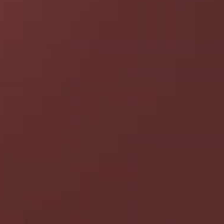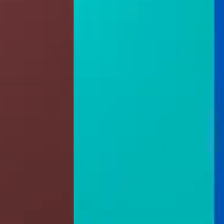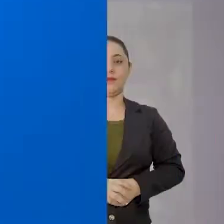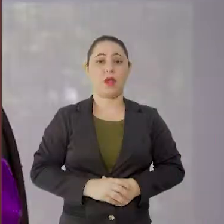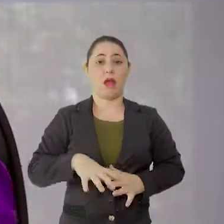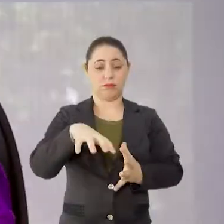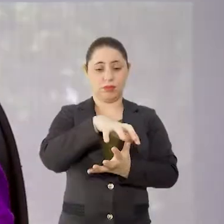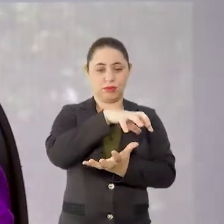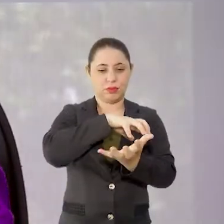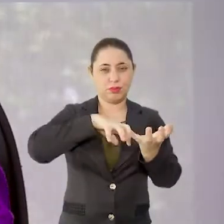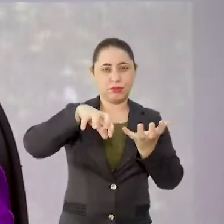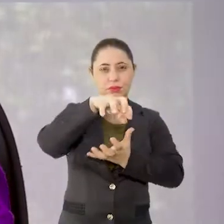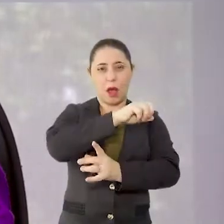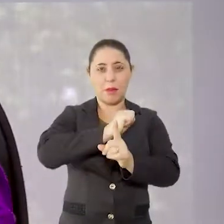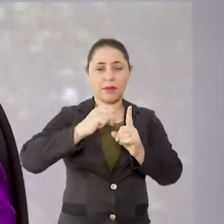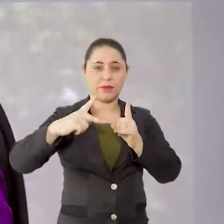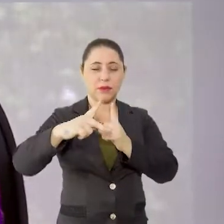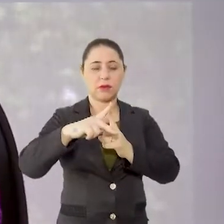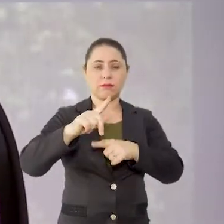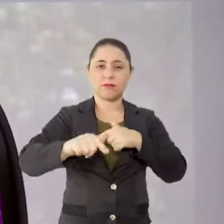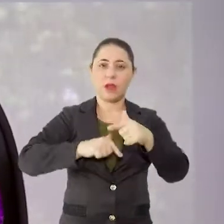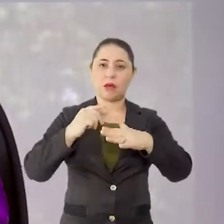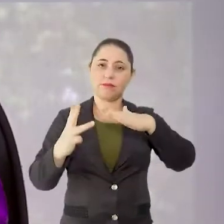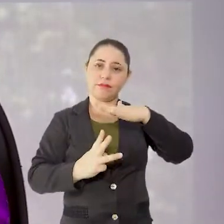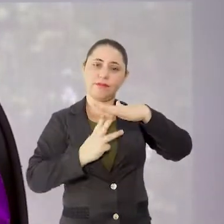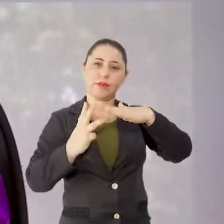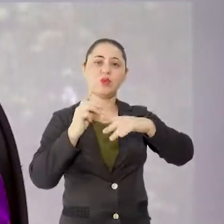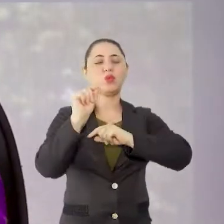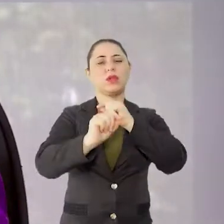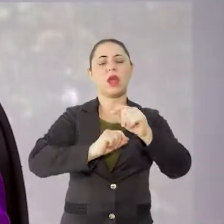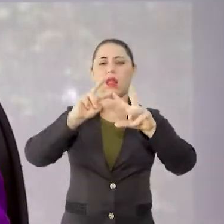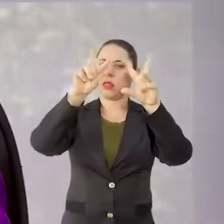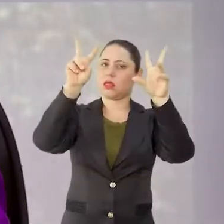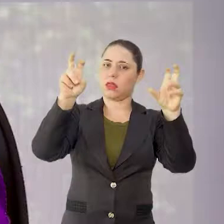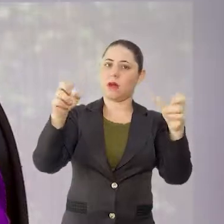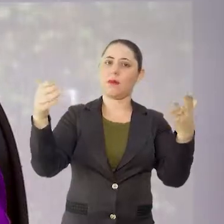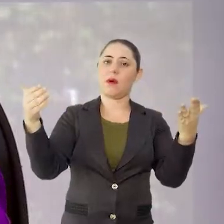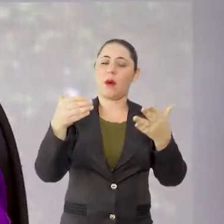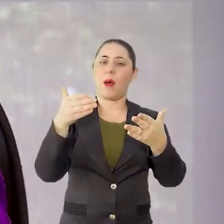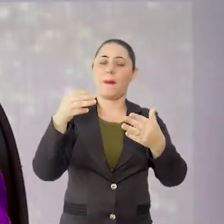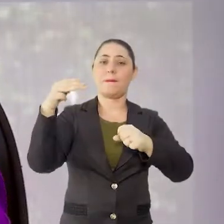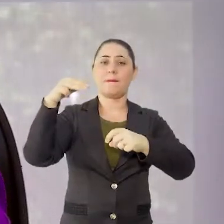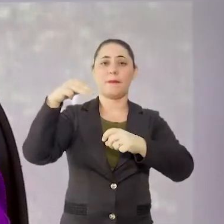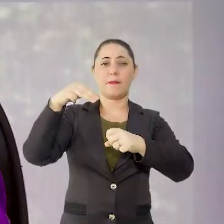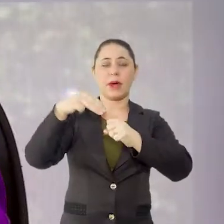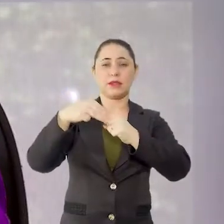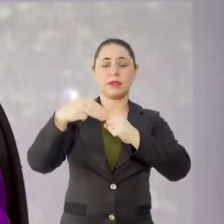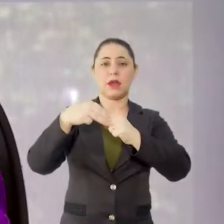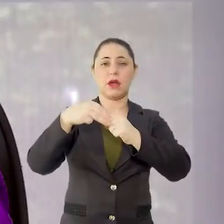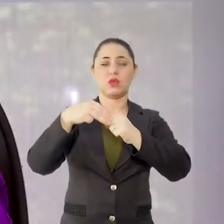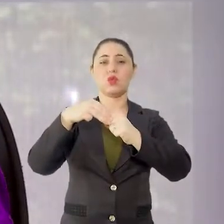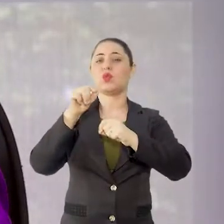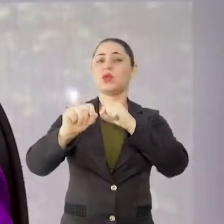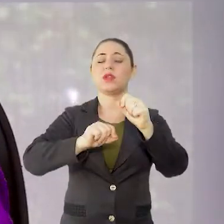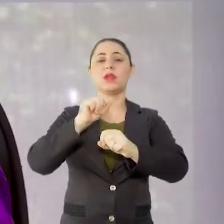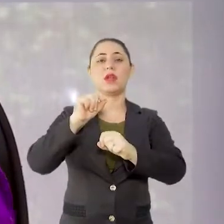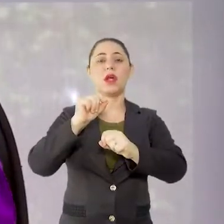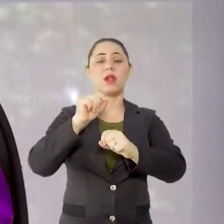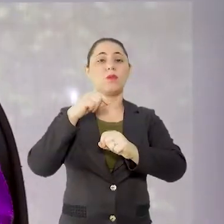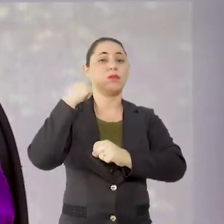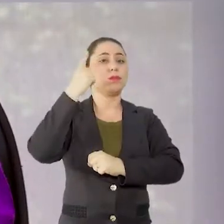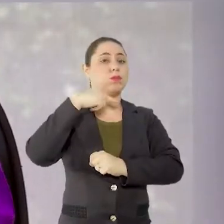acontece. A reforma trabalhista na vida dos terceirizados. É assunto que virou tema de mestrado de